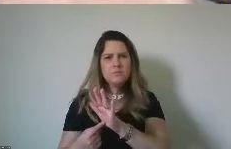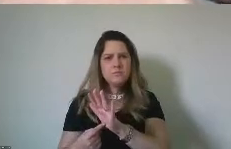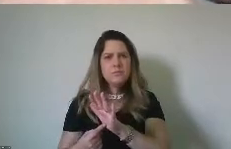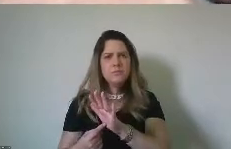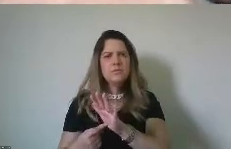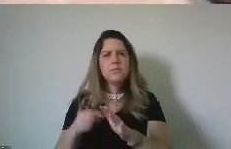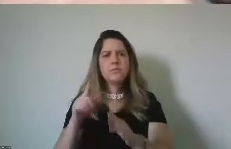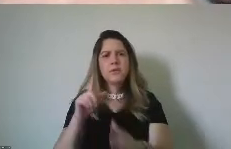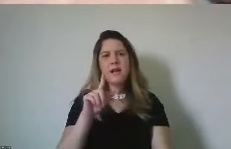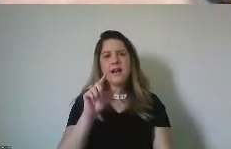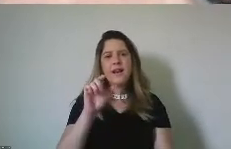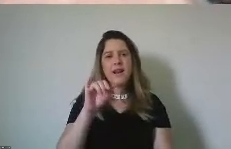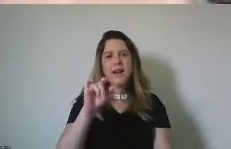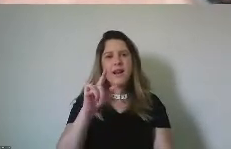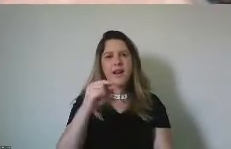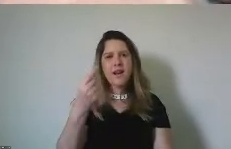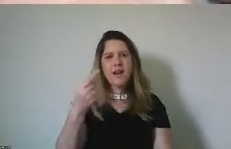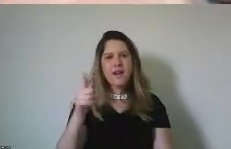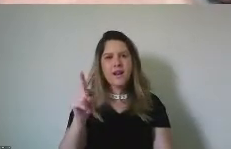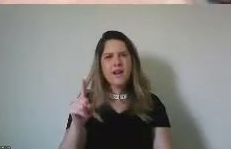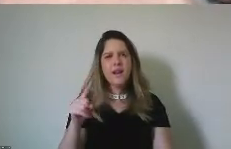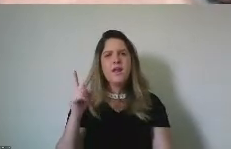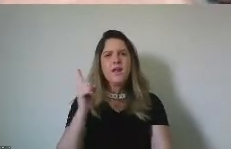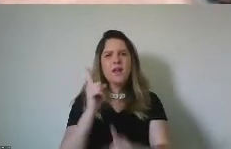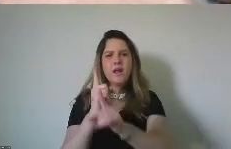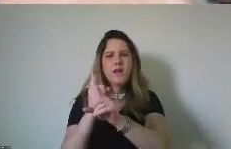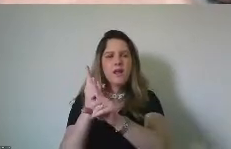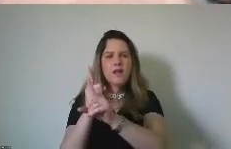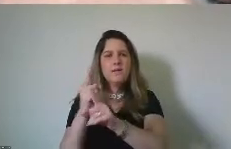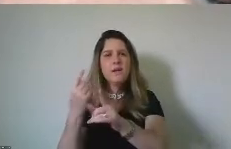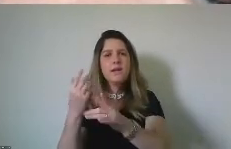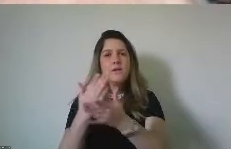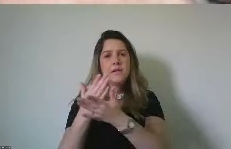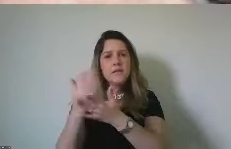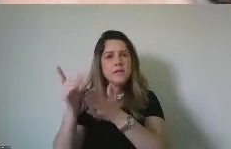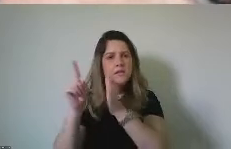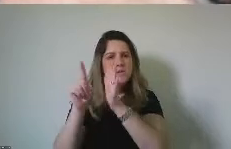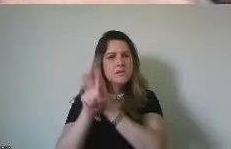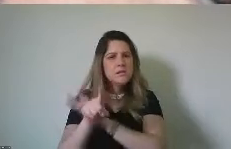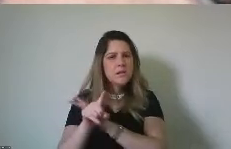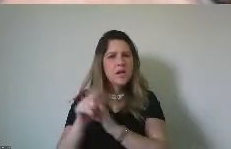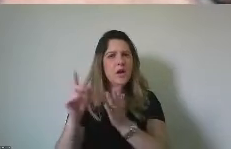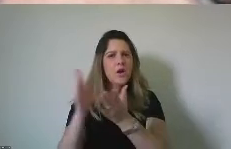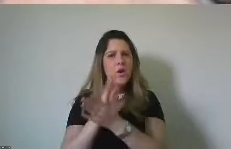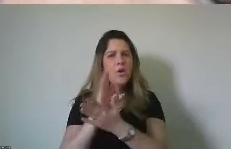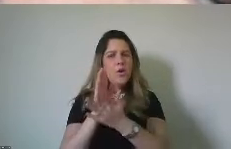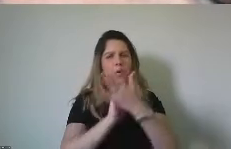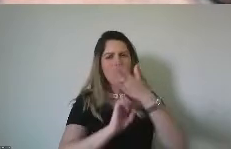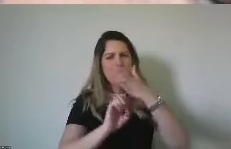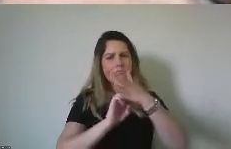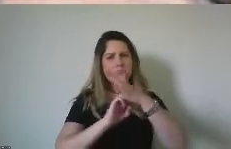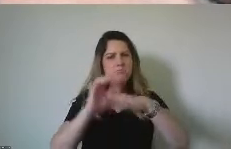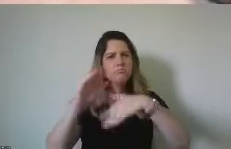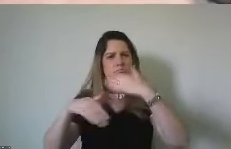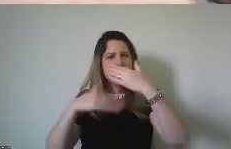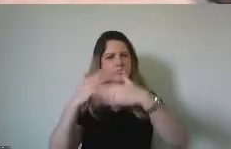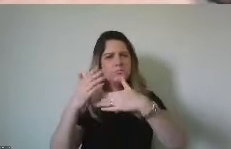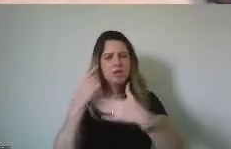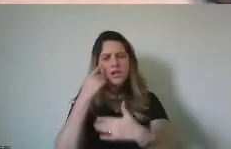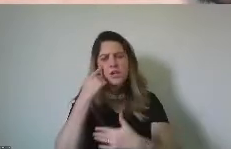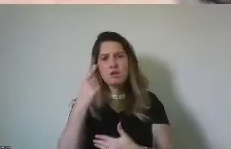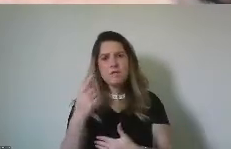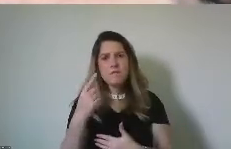anel aí voltando ao início da pergunta a medida que os preços evoluíram a gente via que às